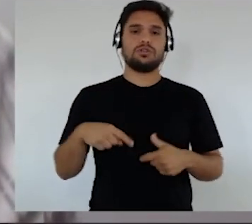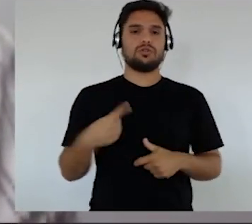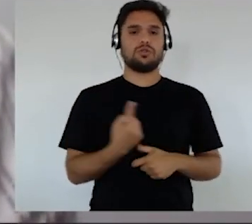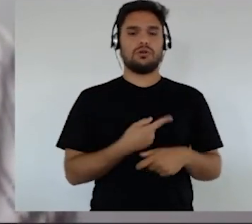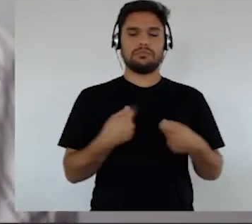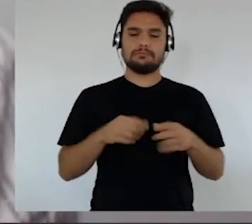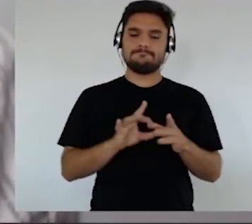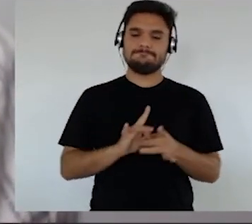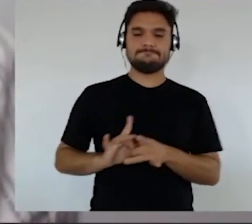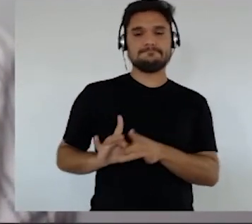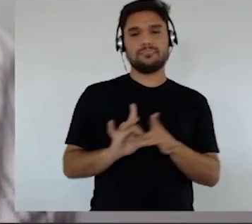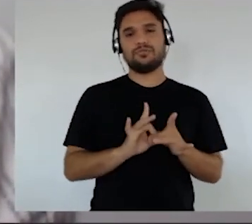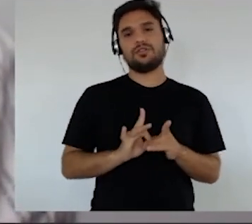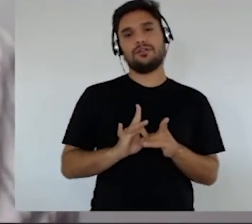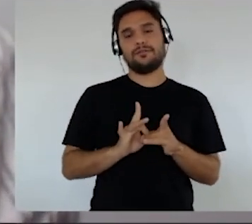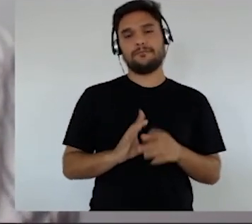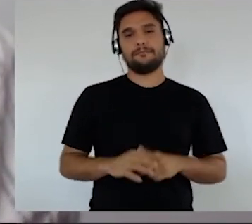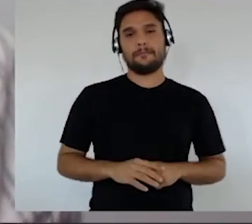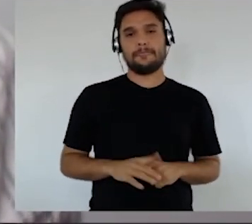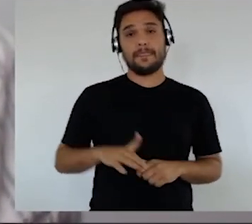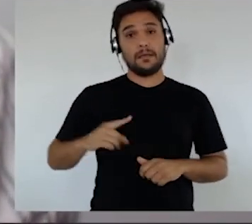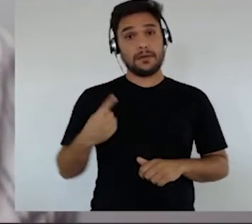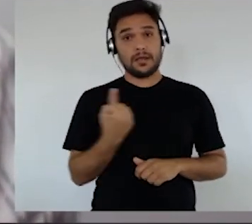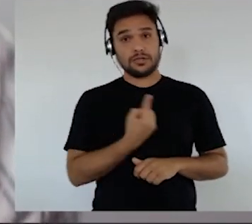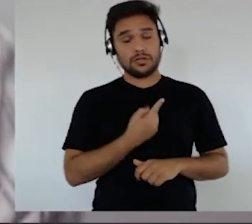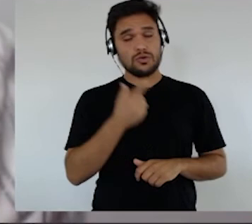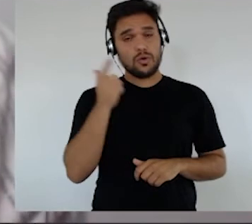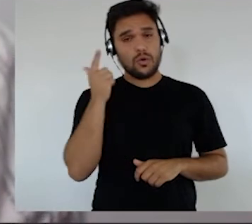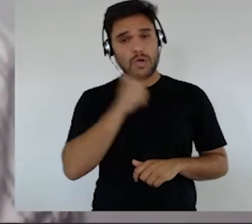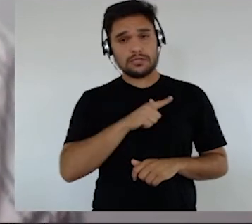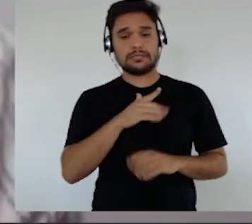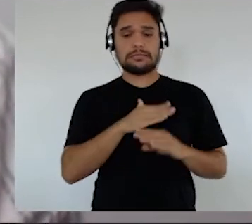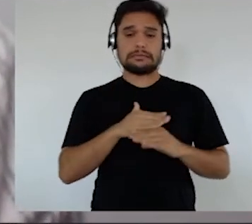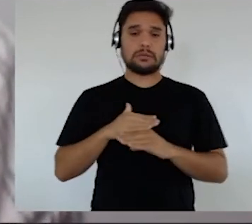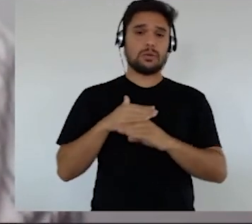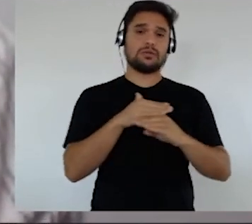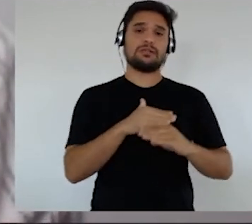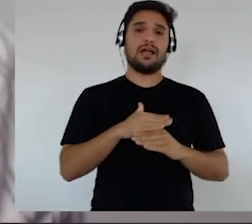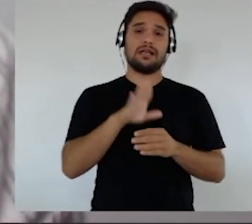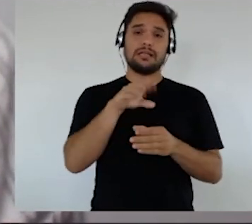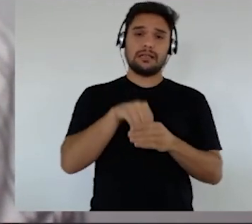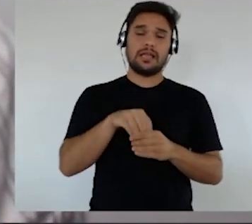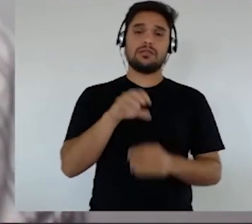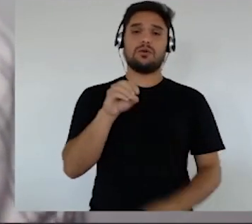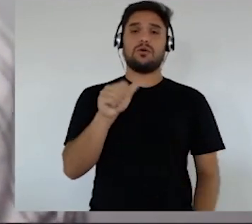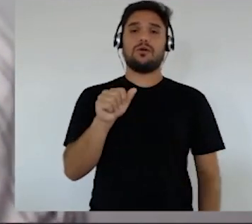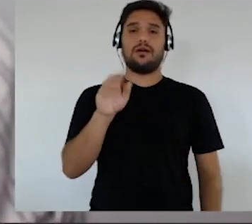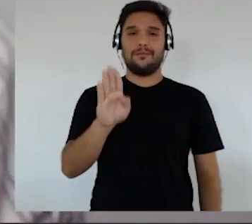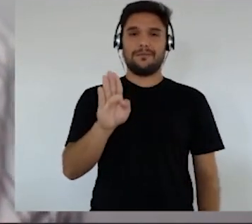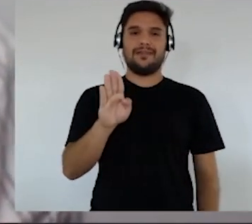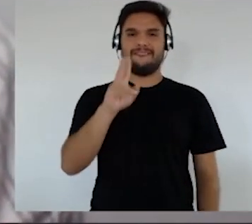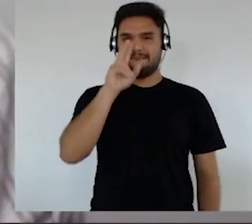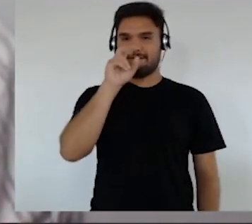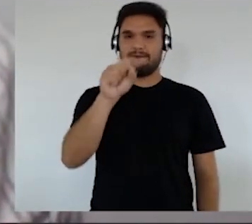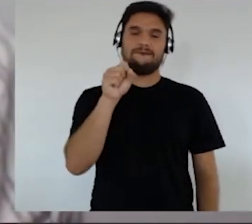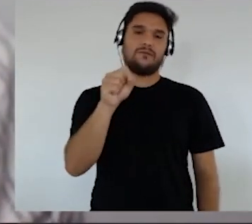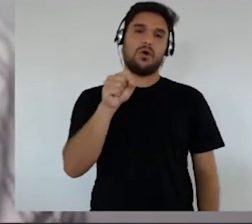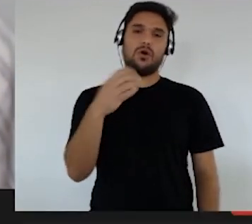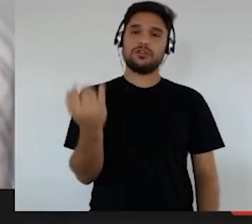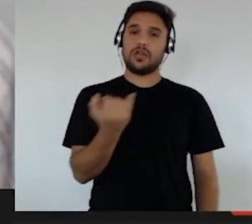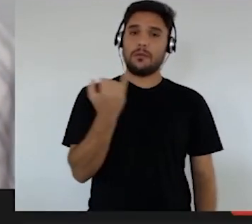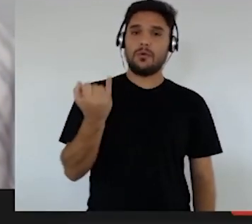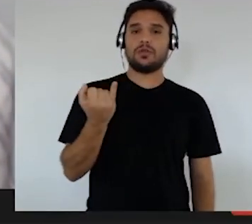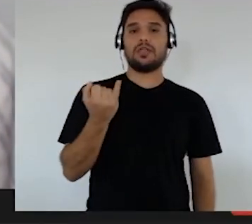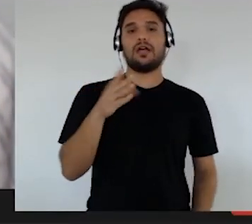nos unir enquanto pares para que a gente consiga essa paridade e equidade dentro desse sistema tão forte e tão importante